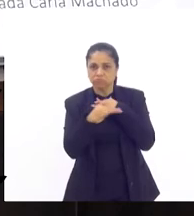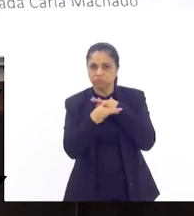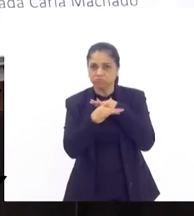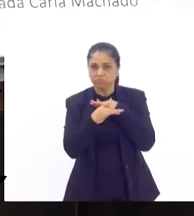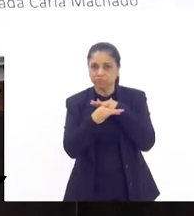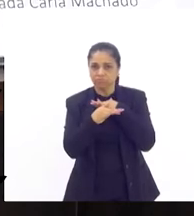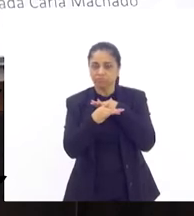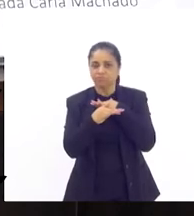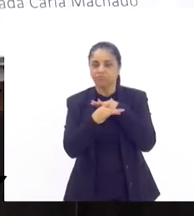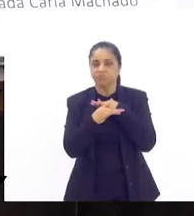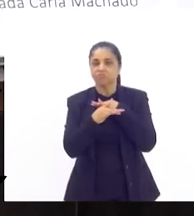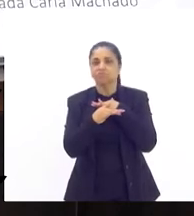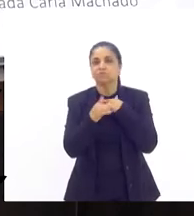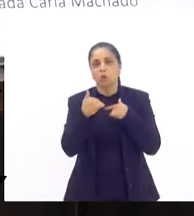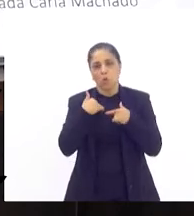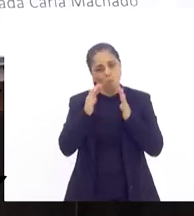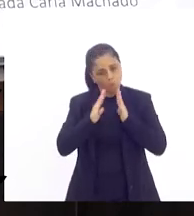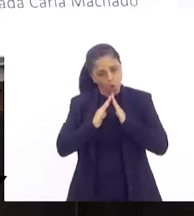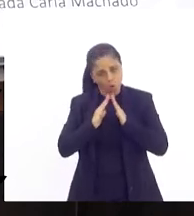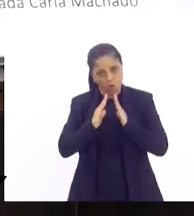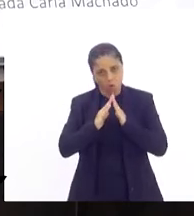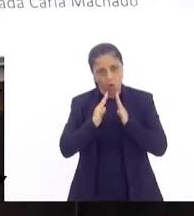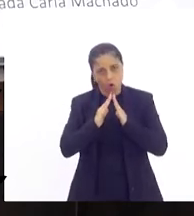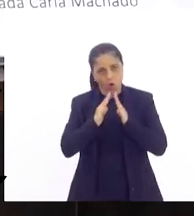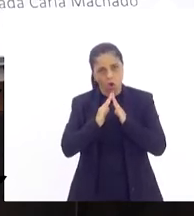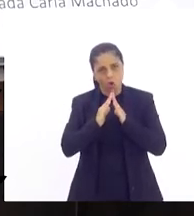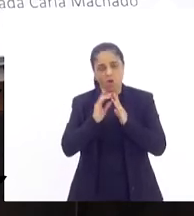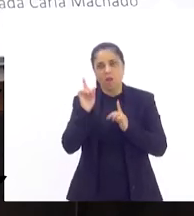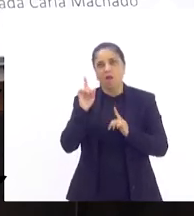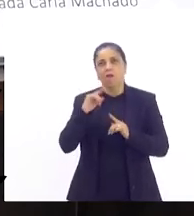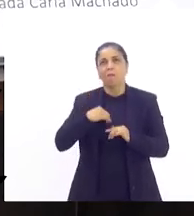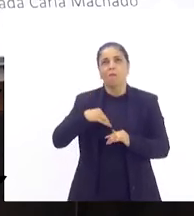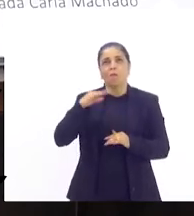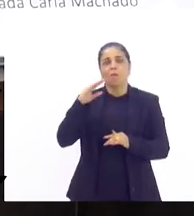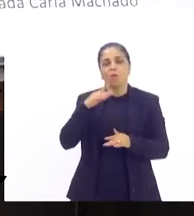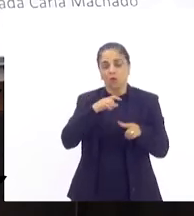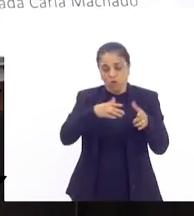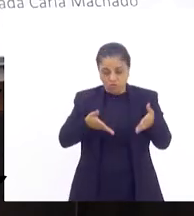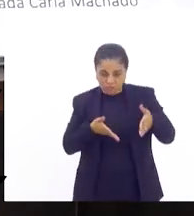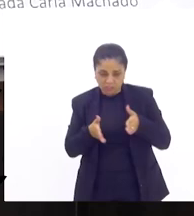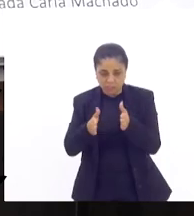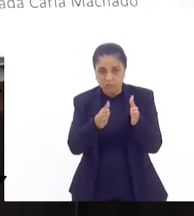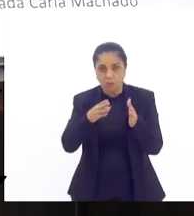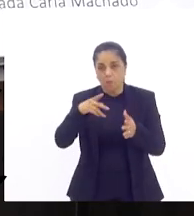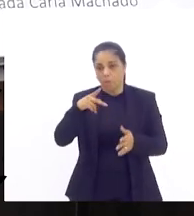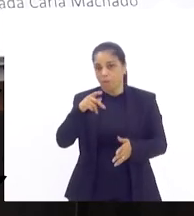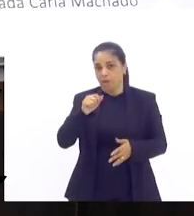é onde o Paraíba desemboca, a gente vê que esse